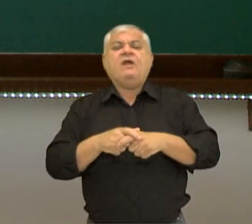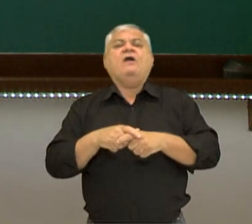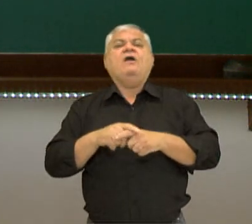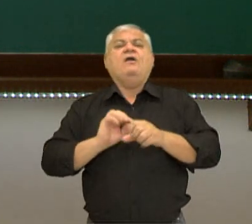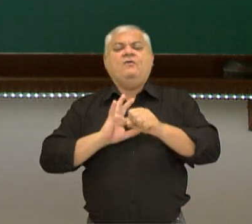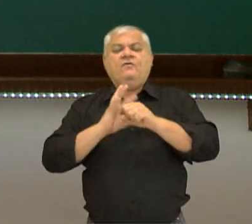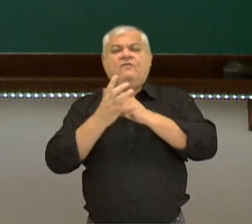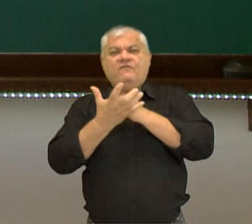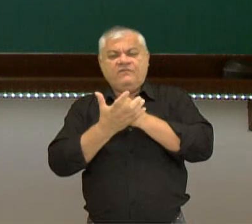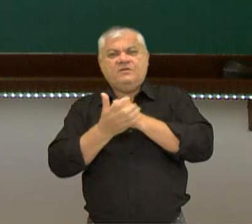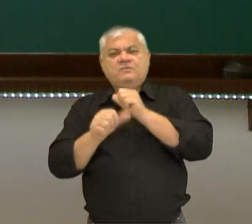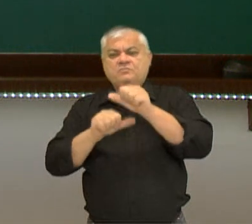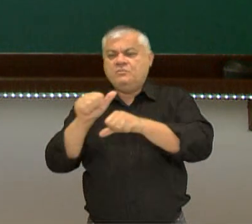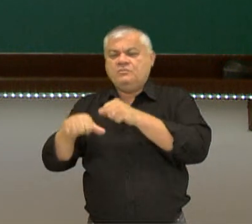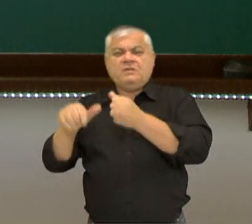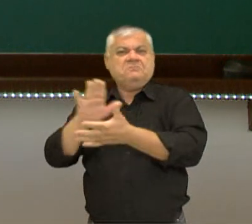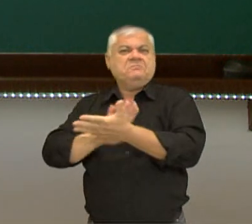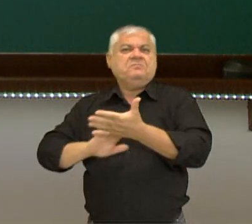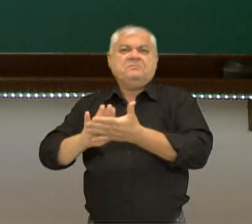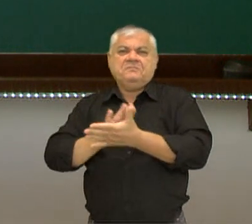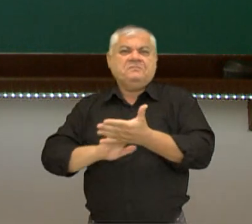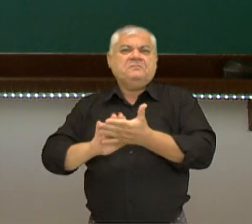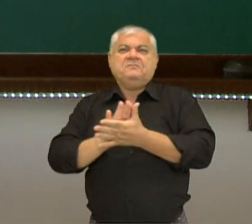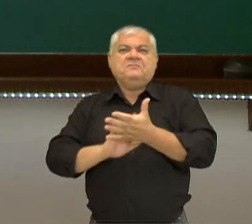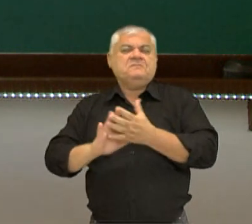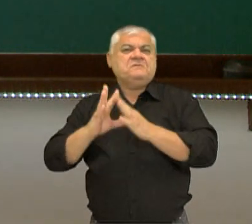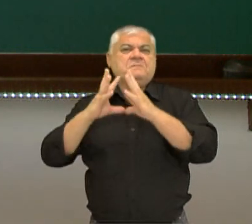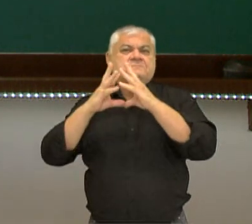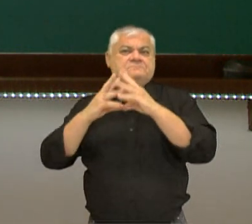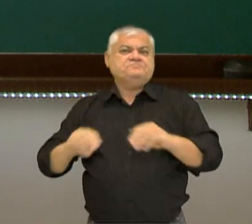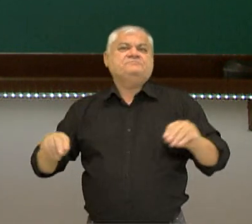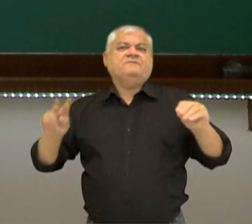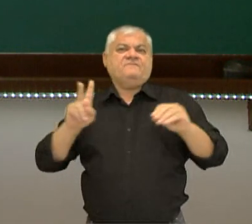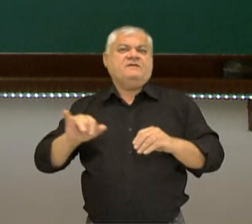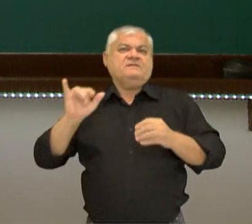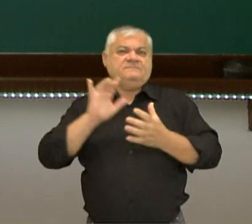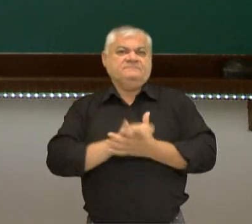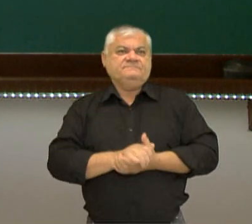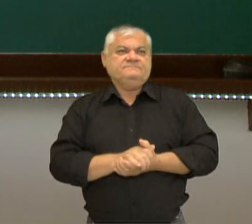sofrer mutações, né? E, consequentemente, menos variantes surgem assim.